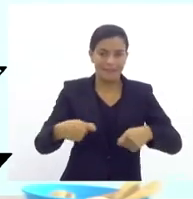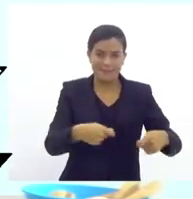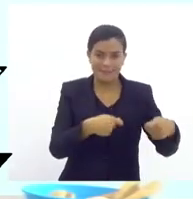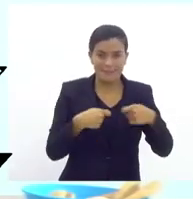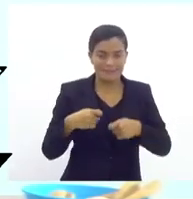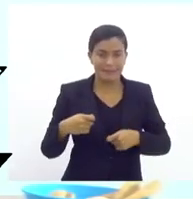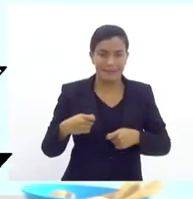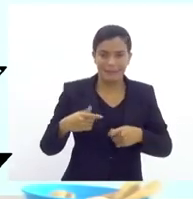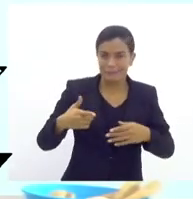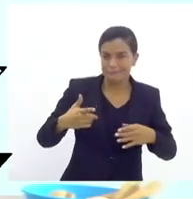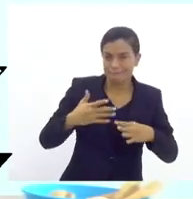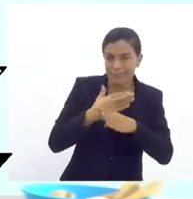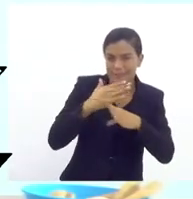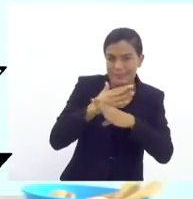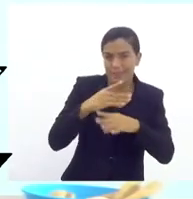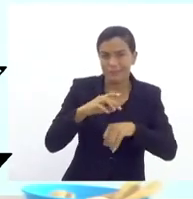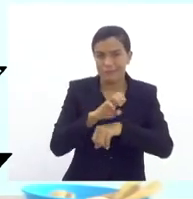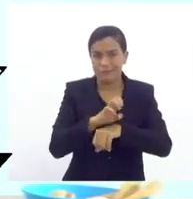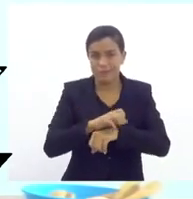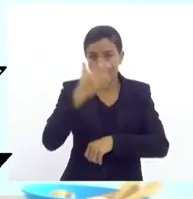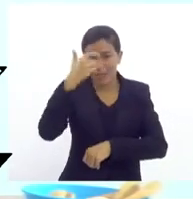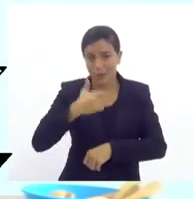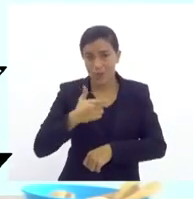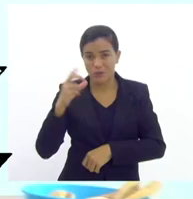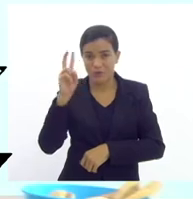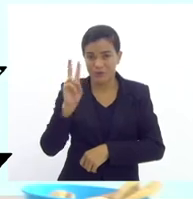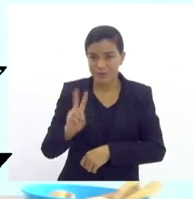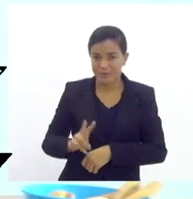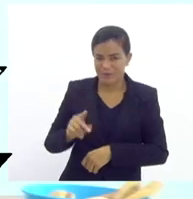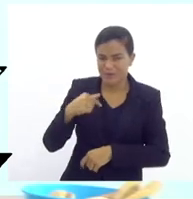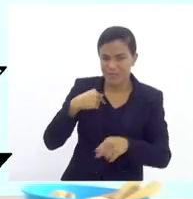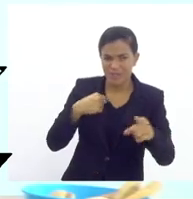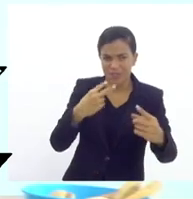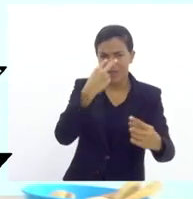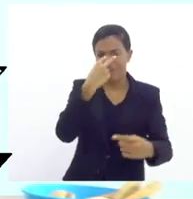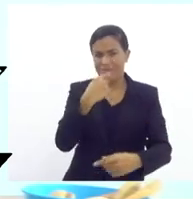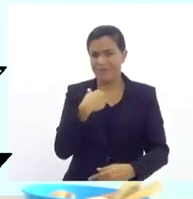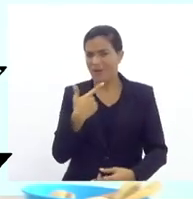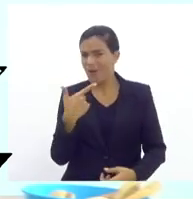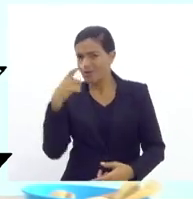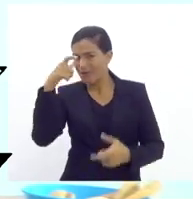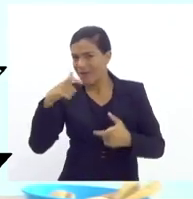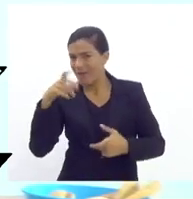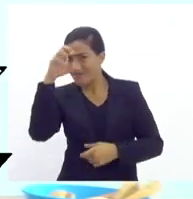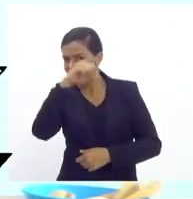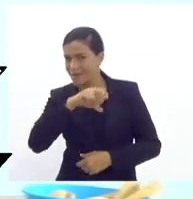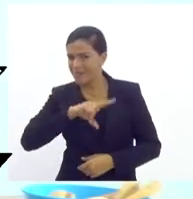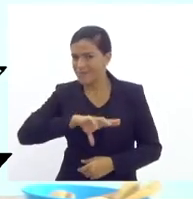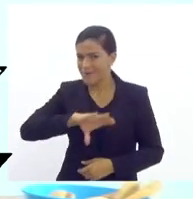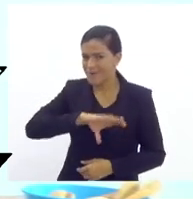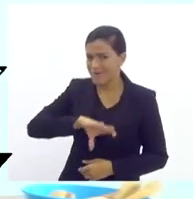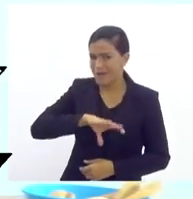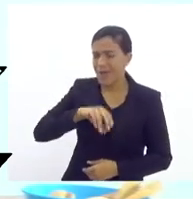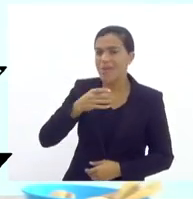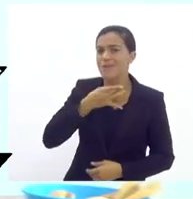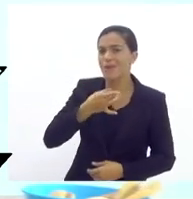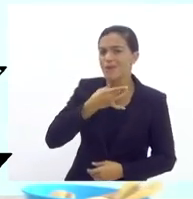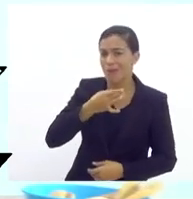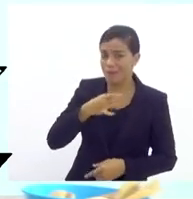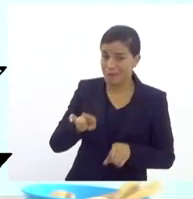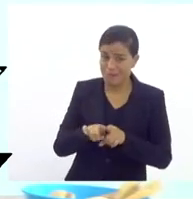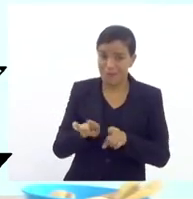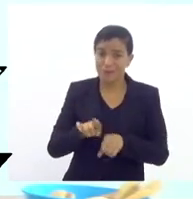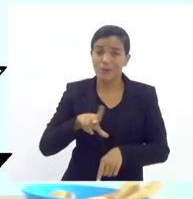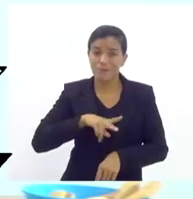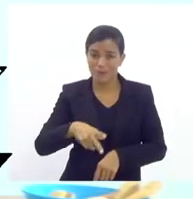na cidade no estado eu sou venezuelano vocês talvez devem estar pensando onde é que ela aprendeu português também